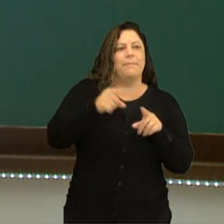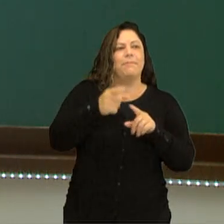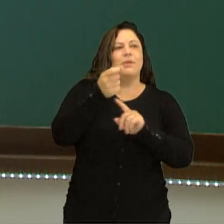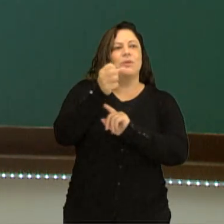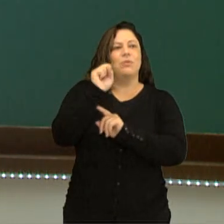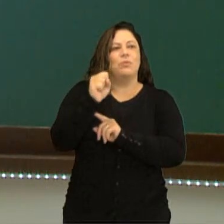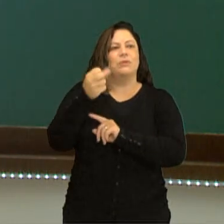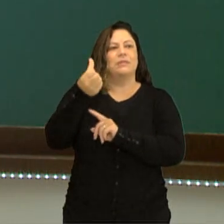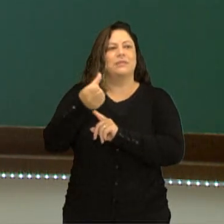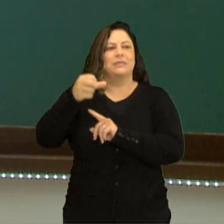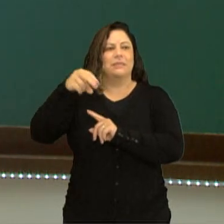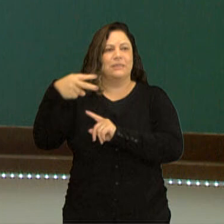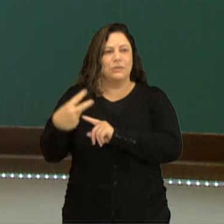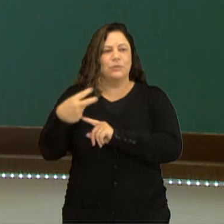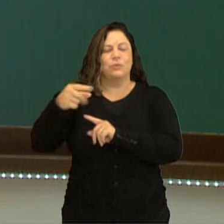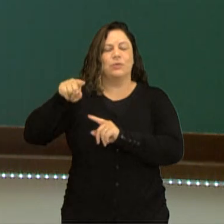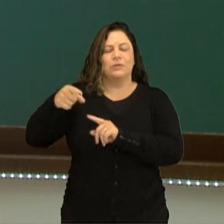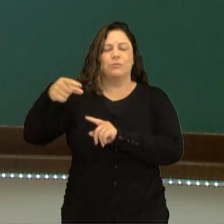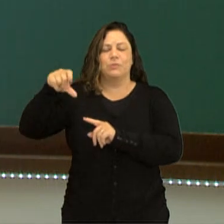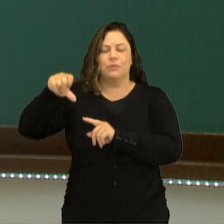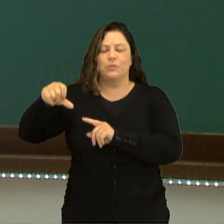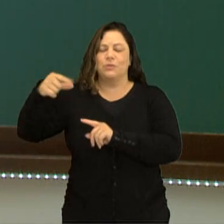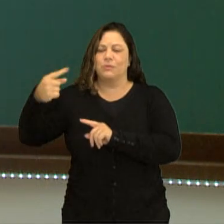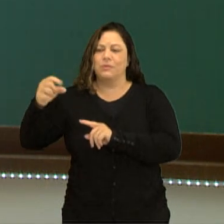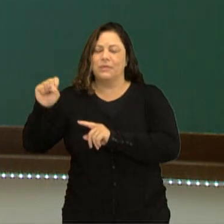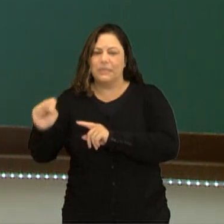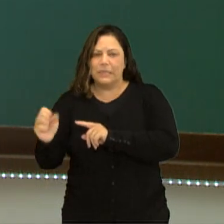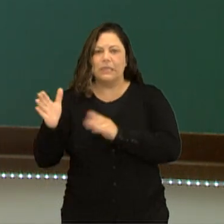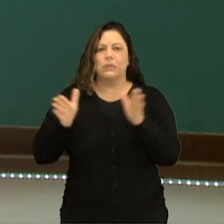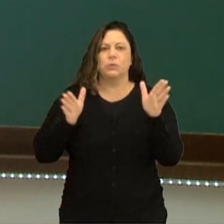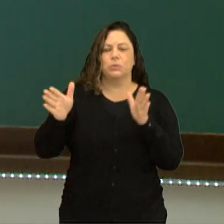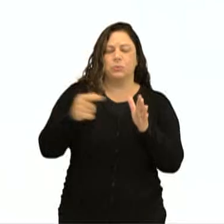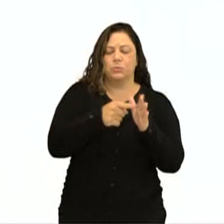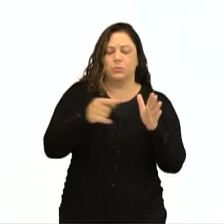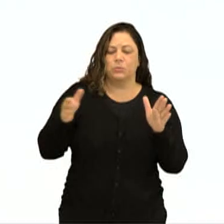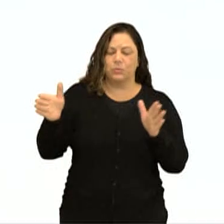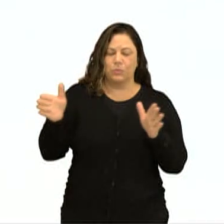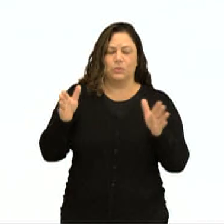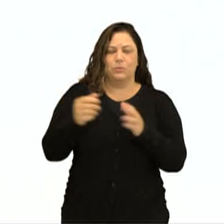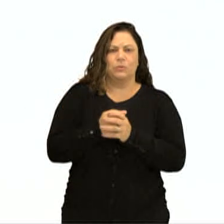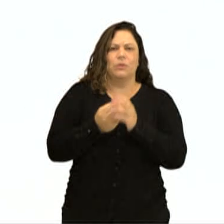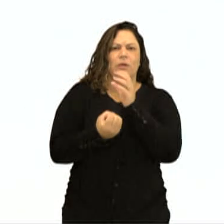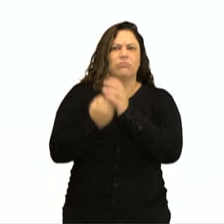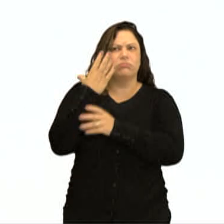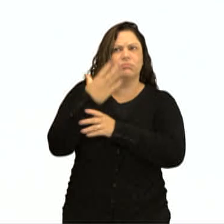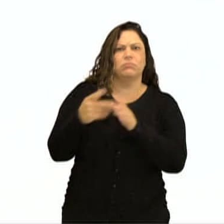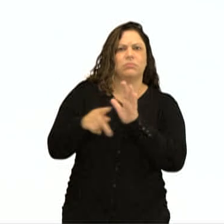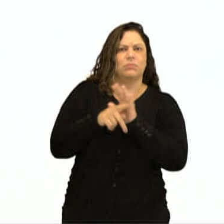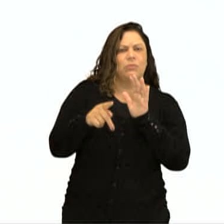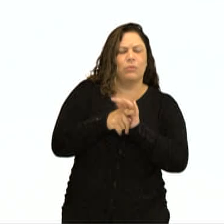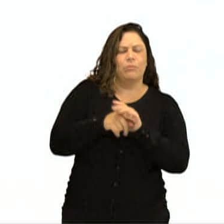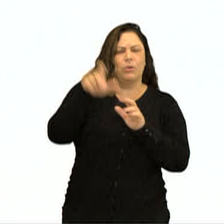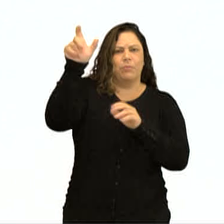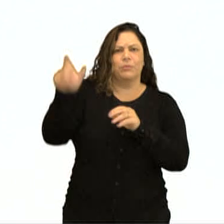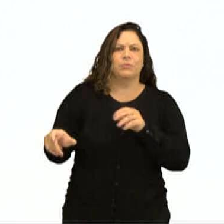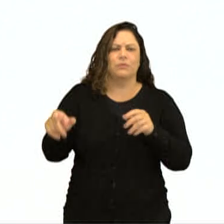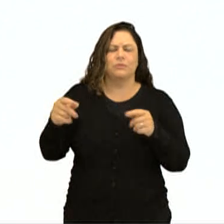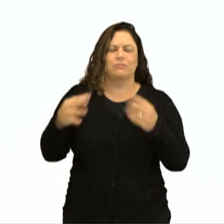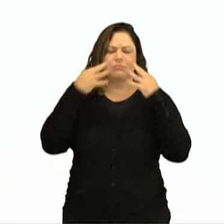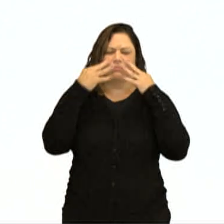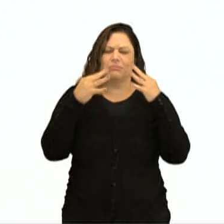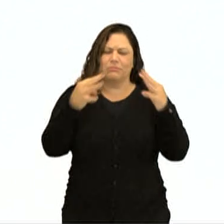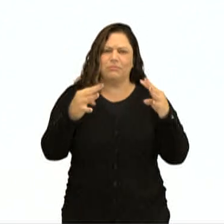Klimt. Então esse pintor criou aí esse personagem e o que mais chama a atenção, o que mais